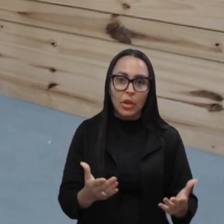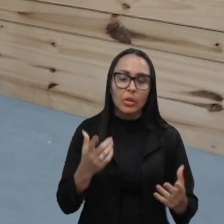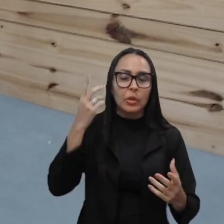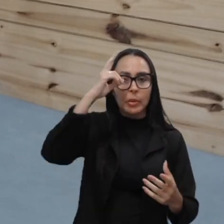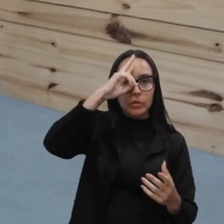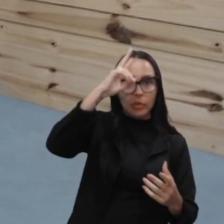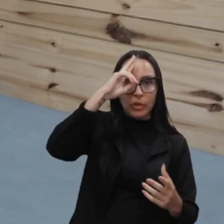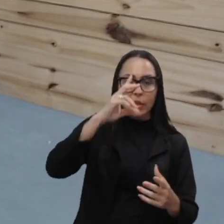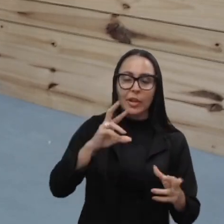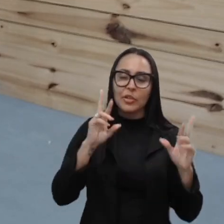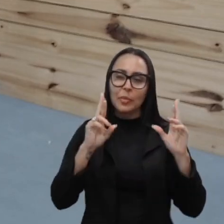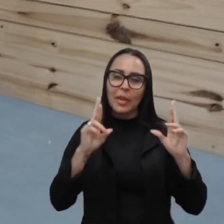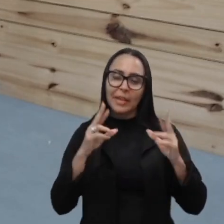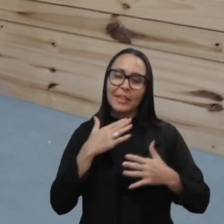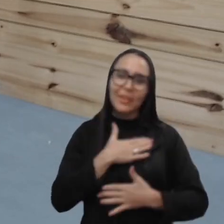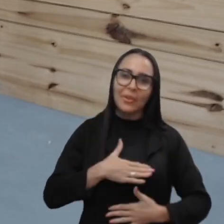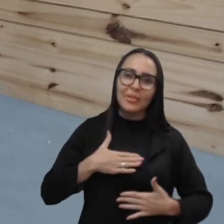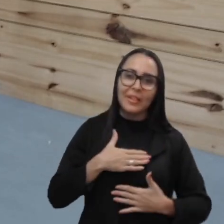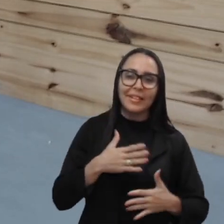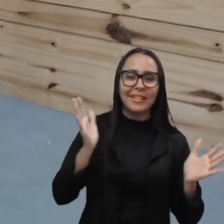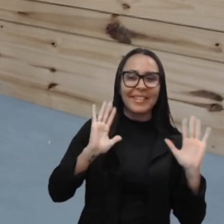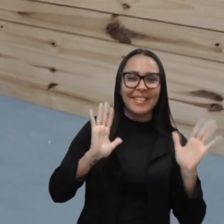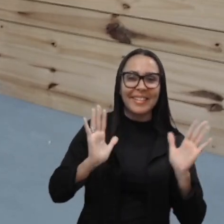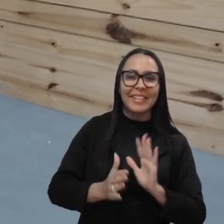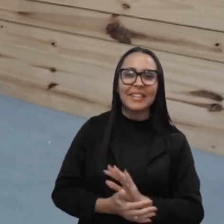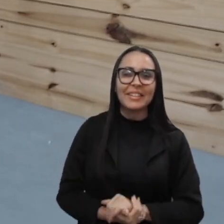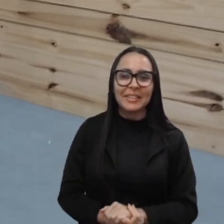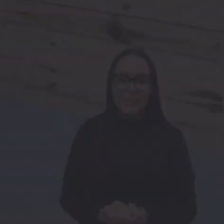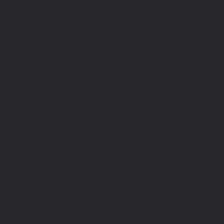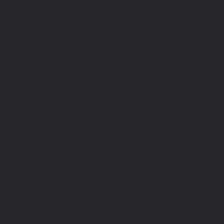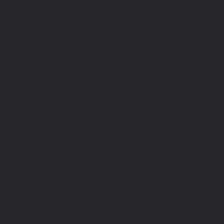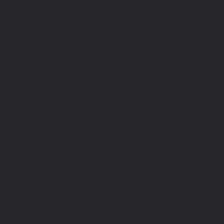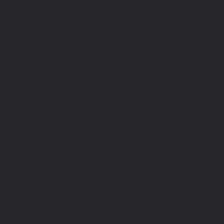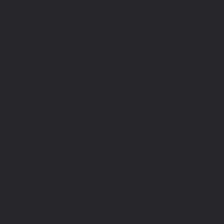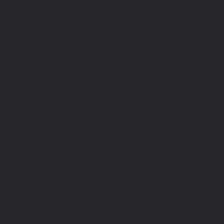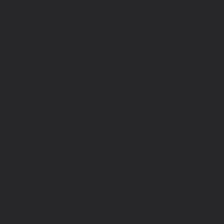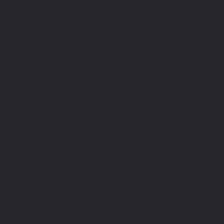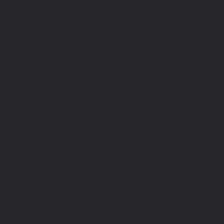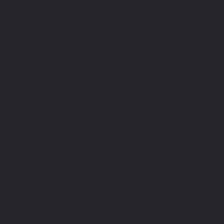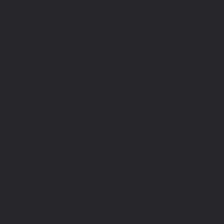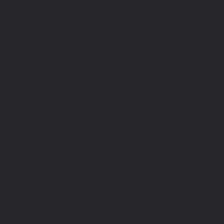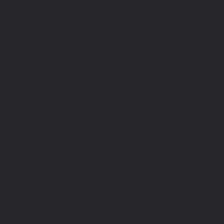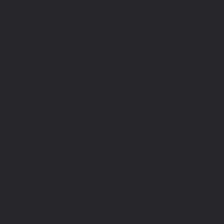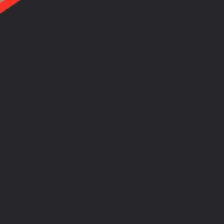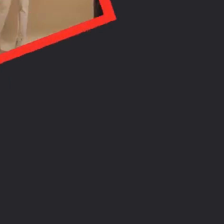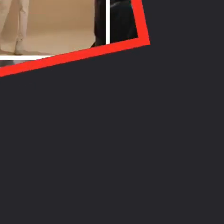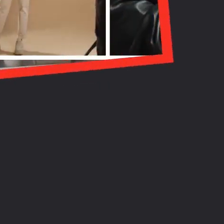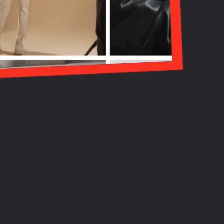design gráfico. Eu espero que você tenha gostado e até a próxima.